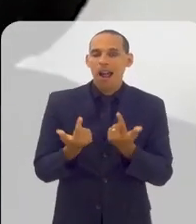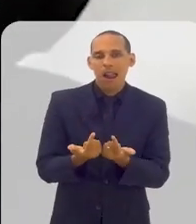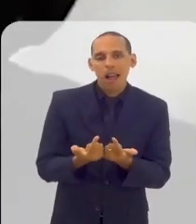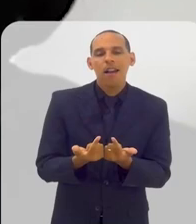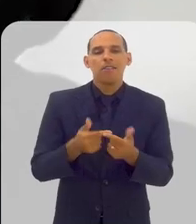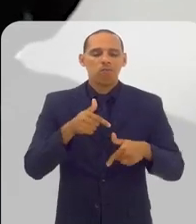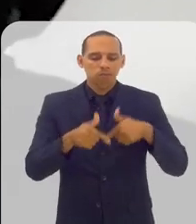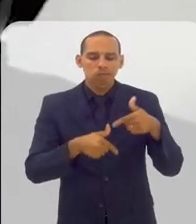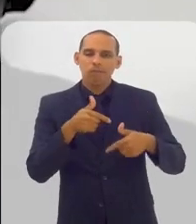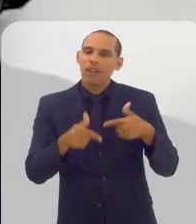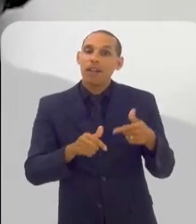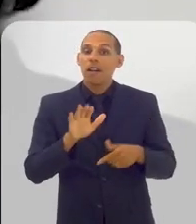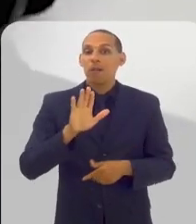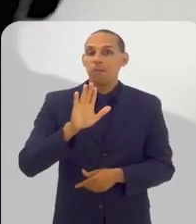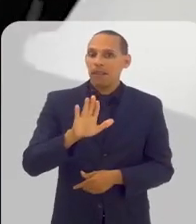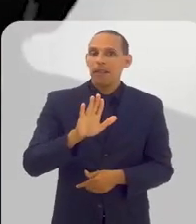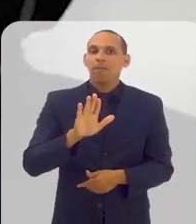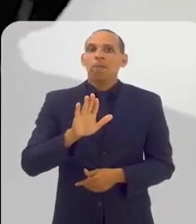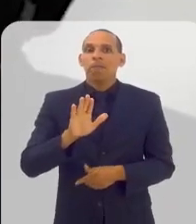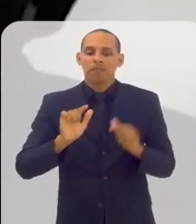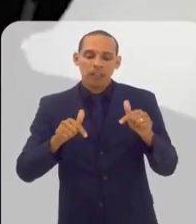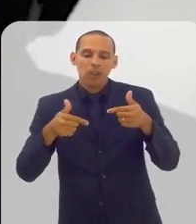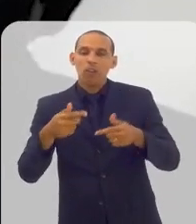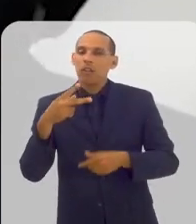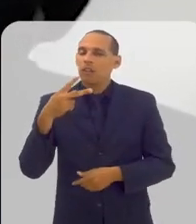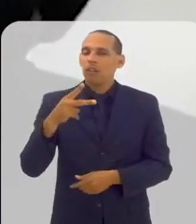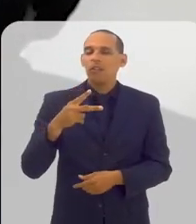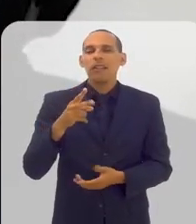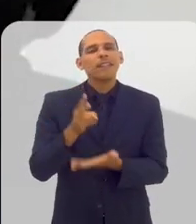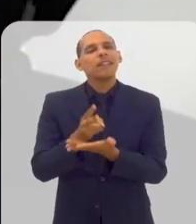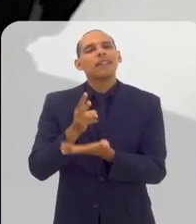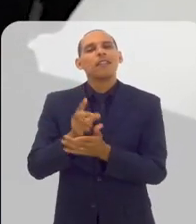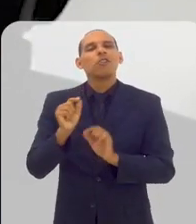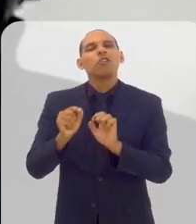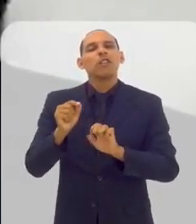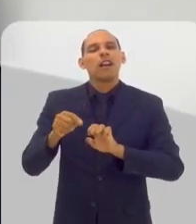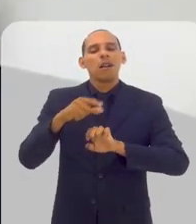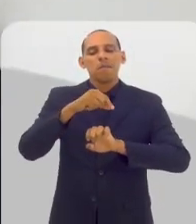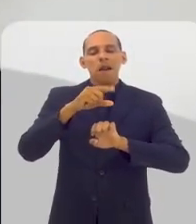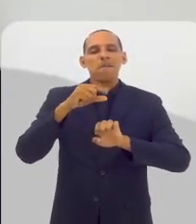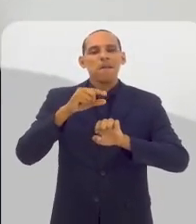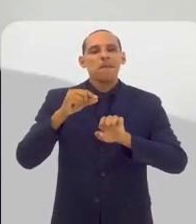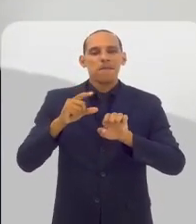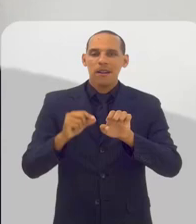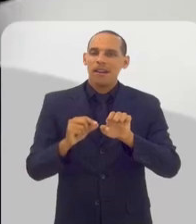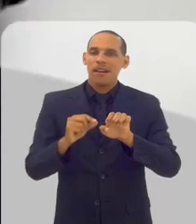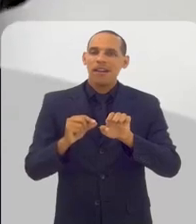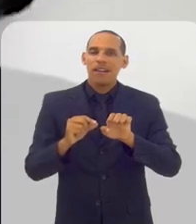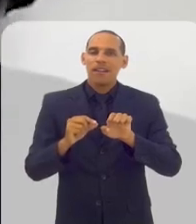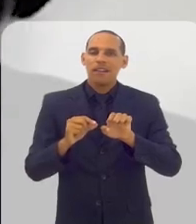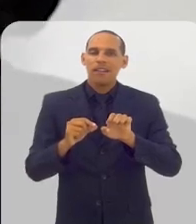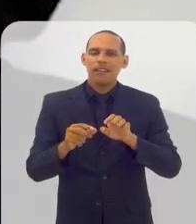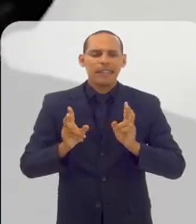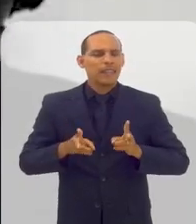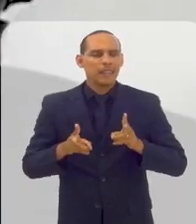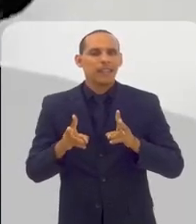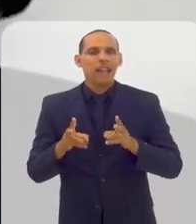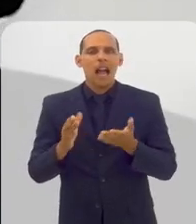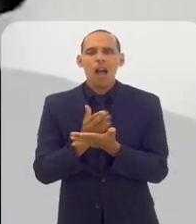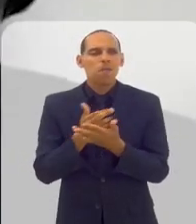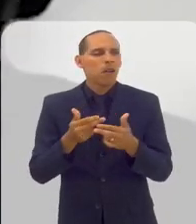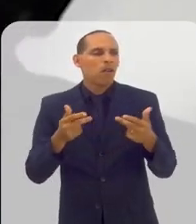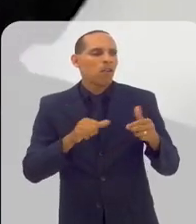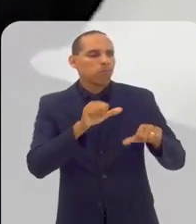Leste trabalhando na alerj mas a sua a sua atitude sempre foi de empreendedora né você tá sempre